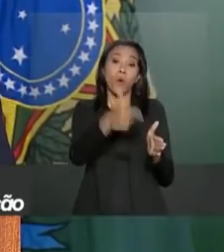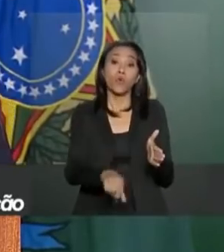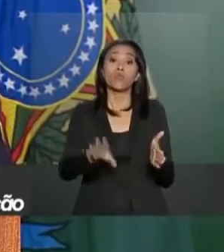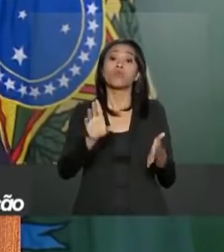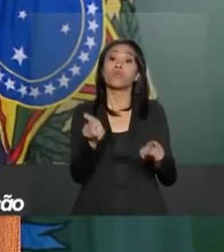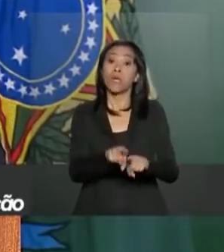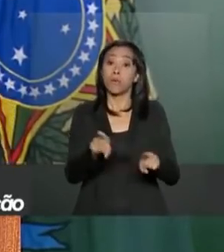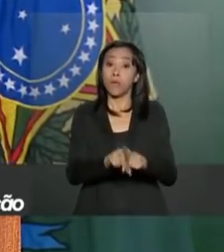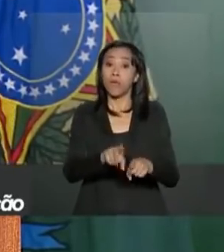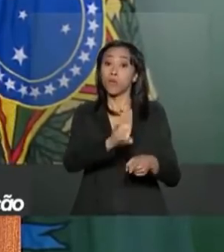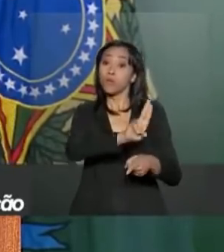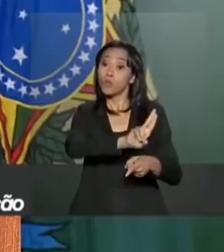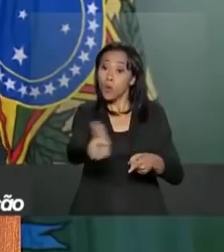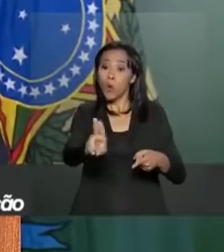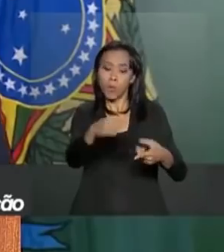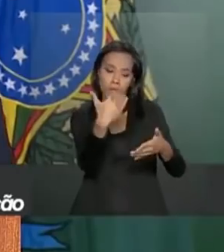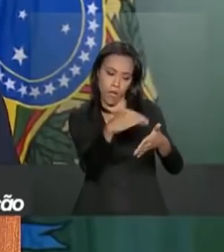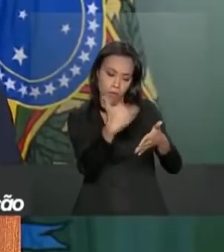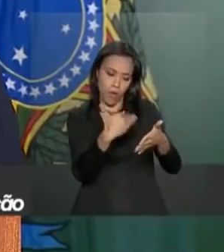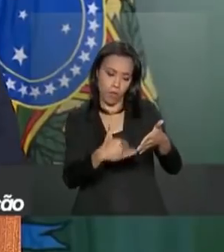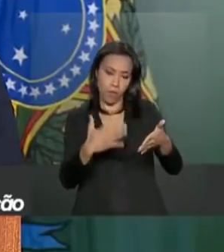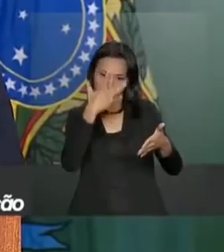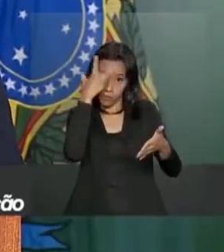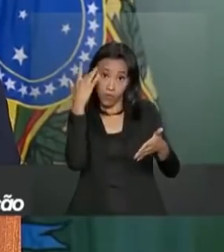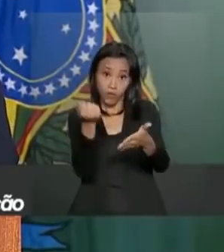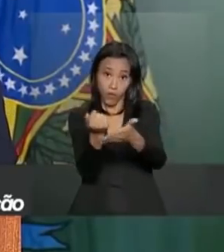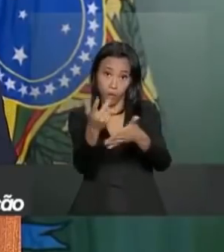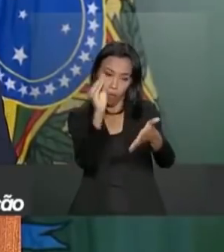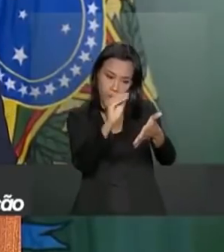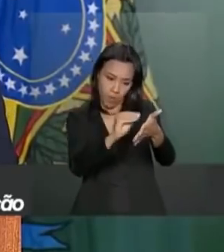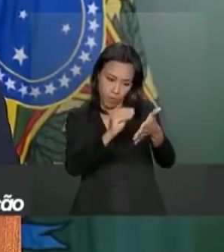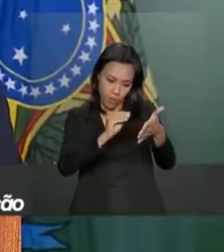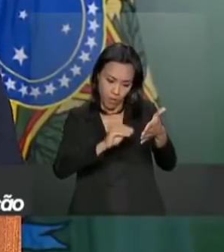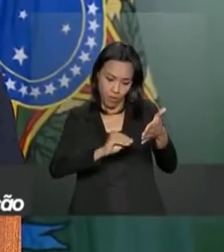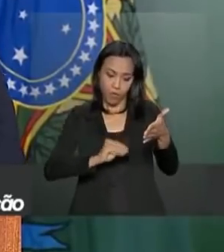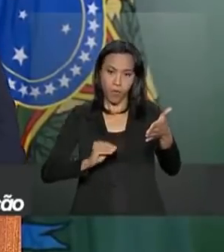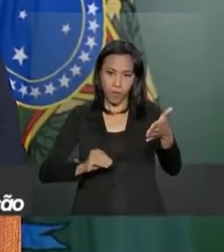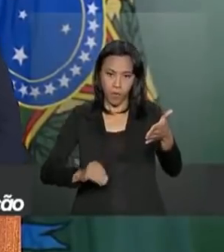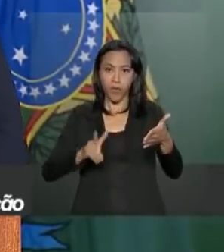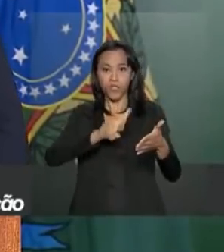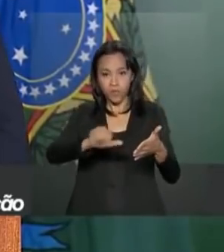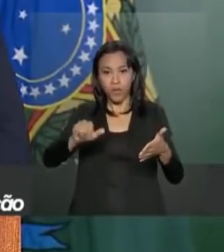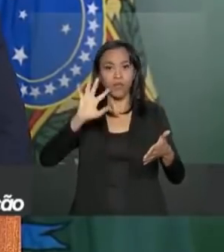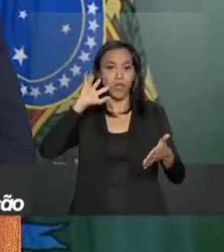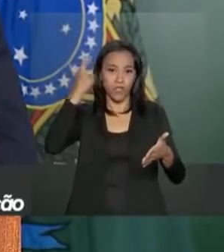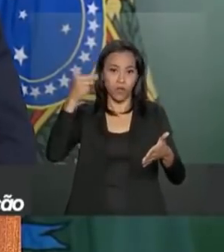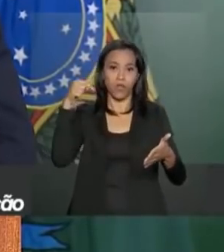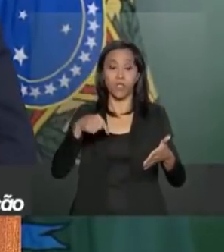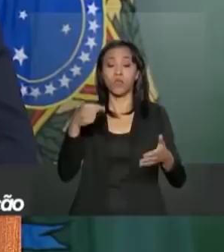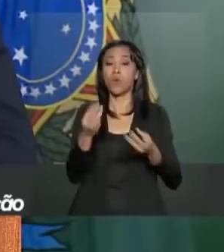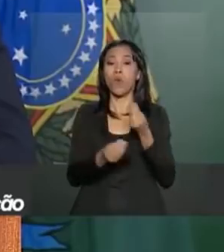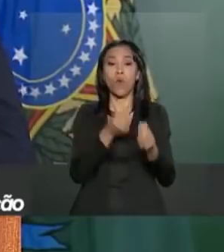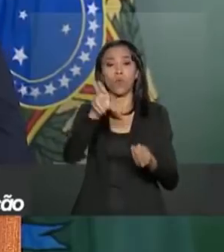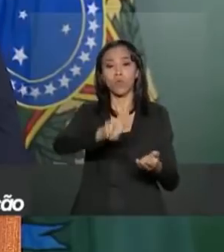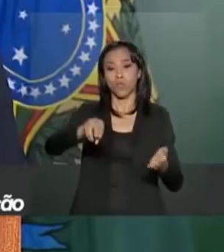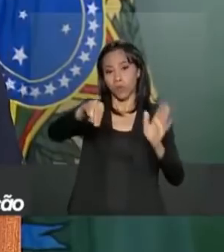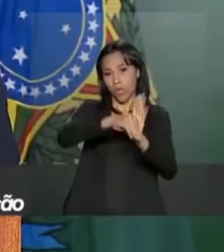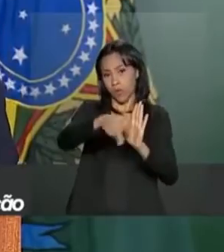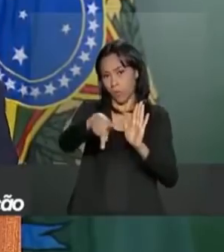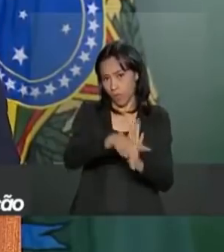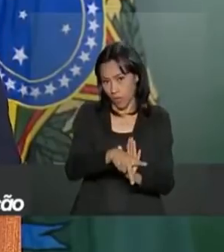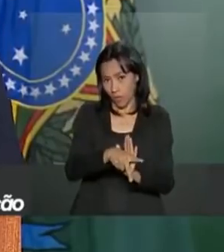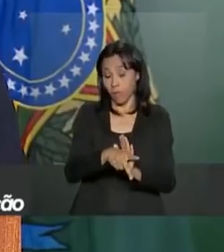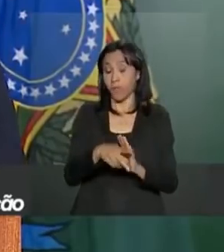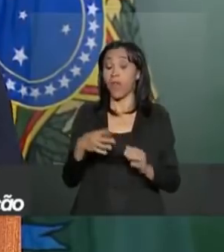será tratado futuramente Talvez uma Medida Provisória nós vamos solucionar este assunto sabemos que a polícia federal Vai ter